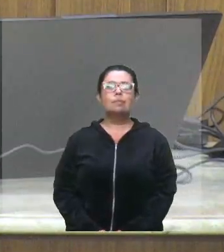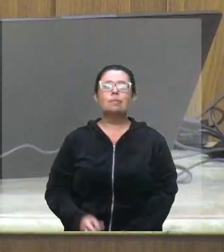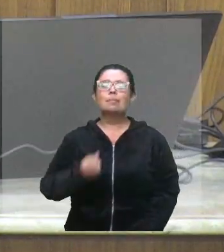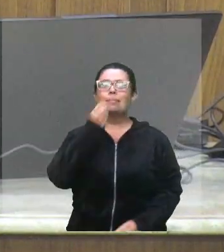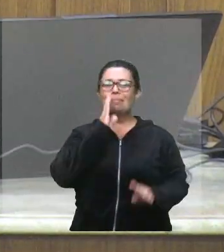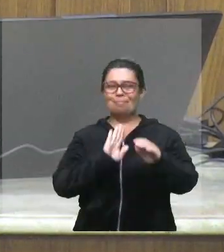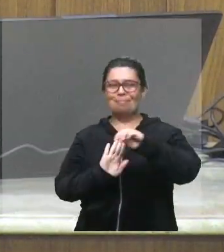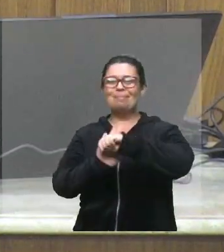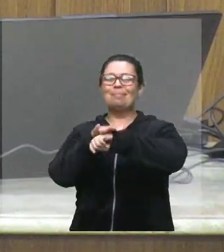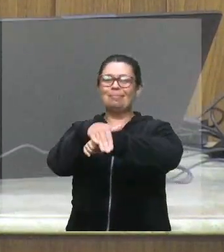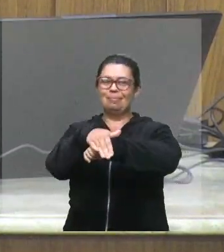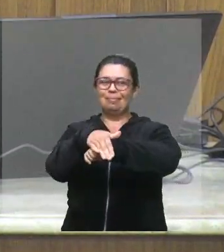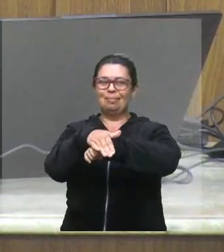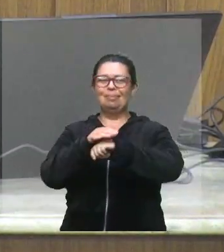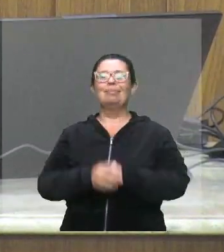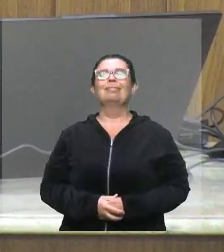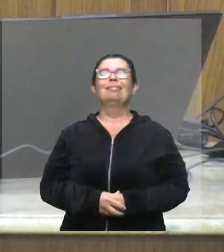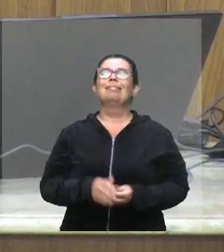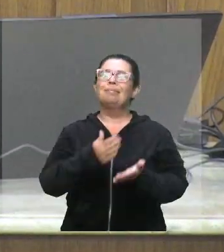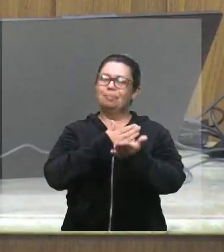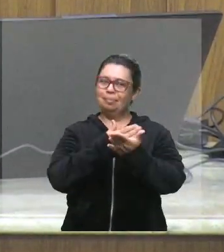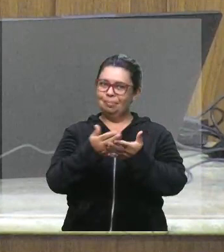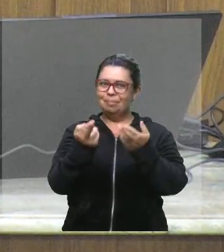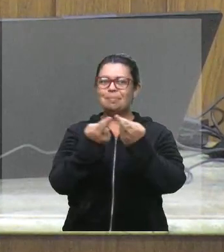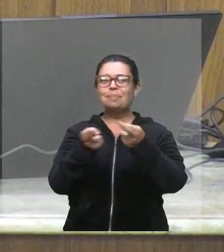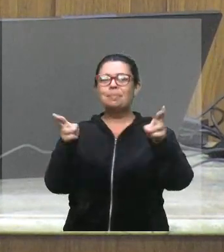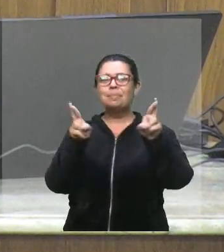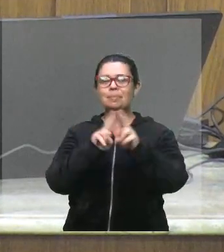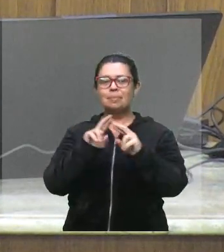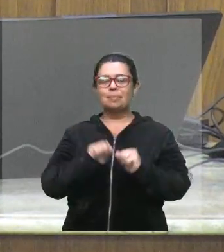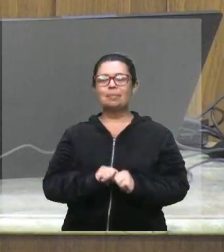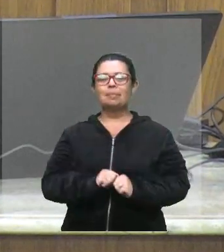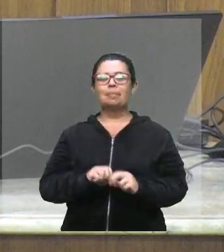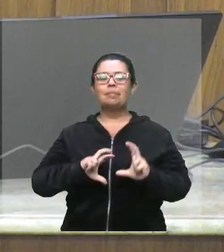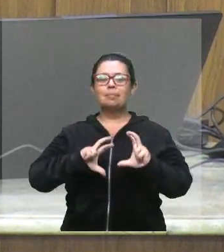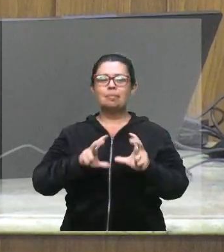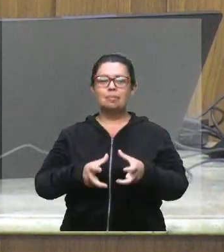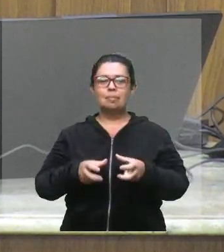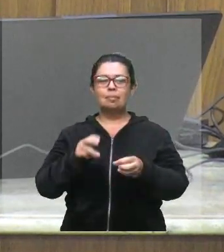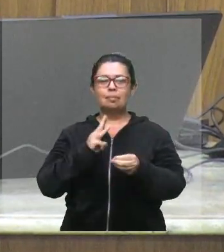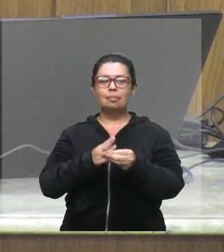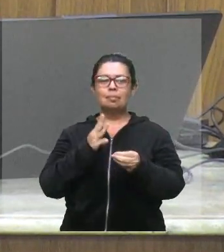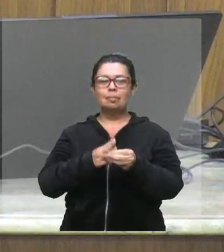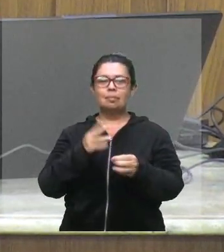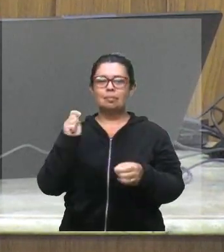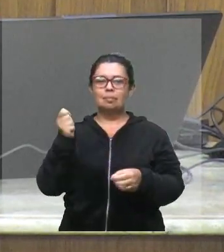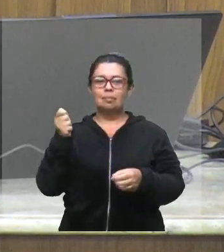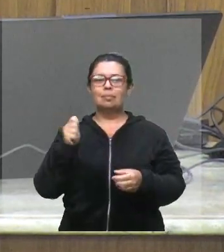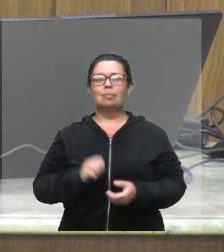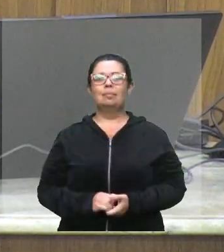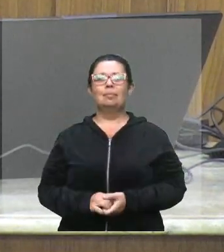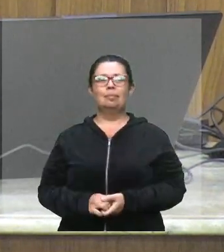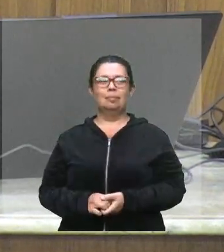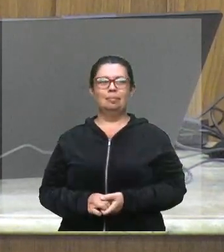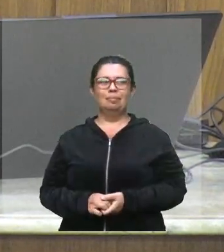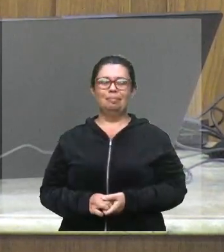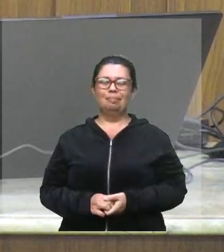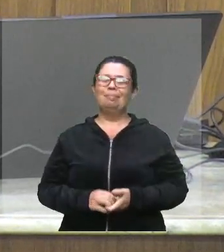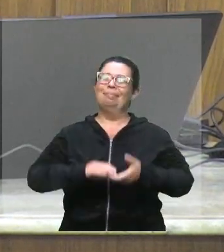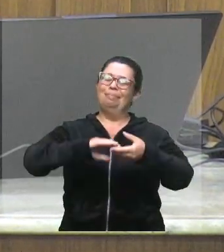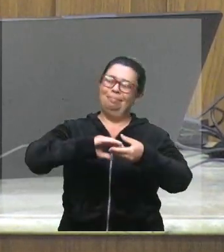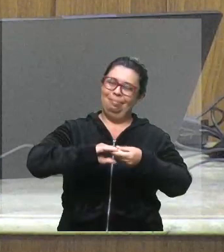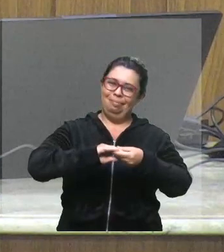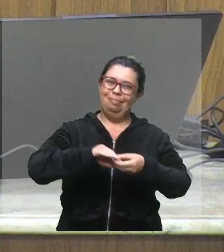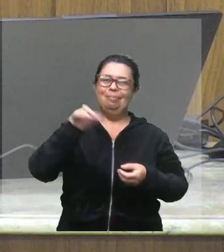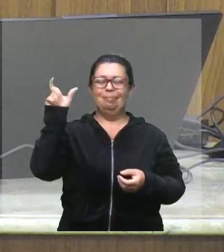Boa noite. Estamos iniciando mais uma sessão ordinária da Câmara Municipal de Assis. Quero cumprimentar todos aqueles